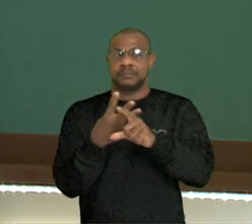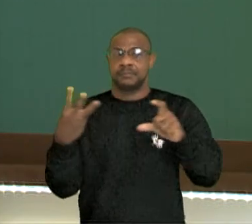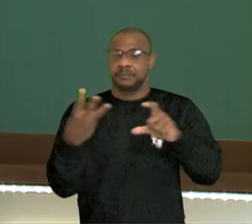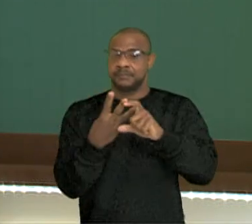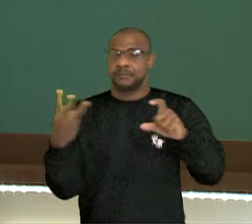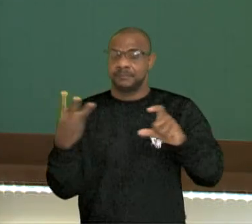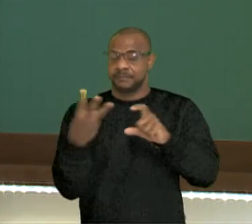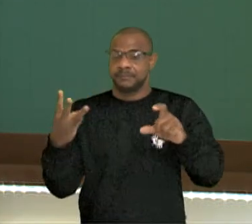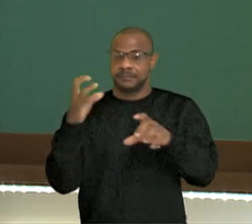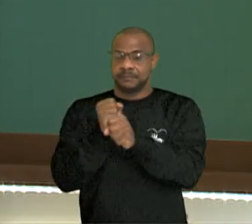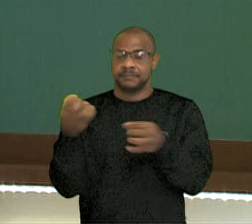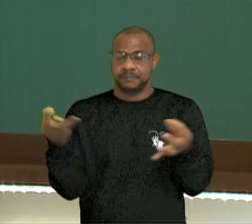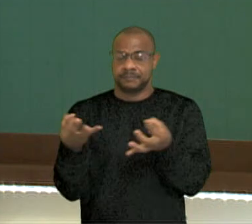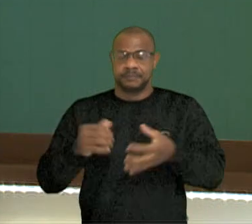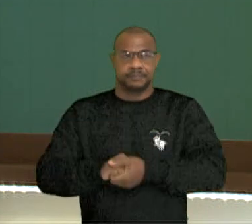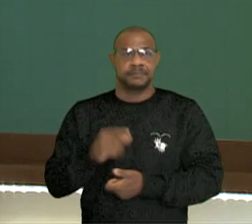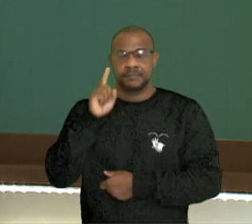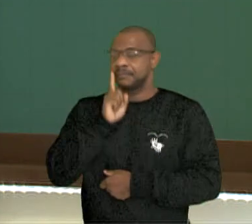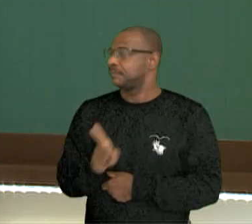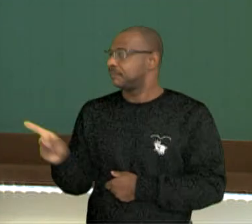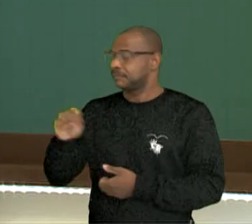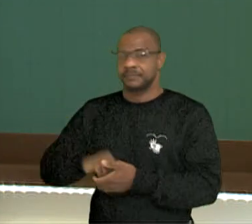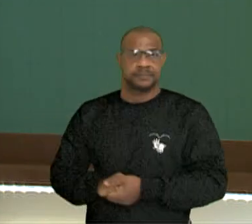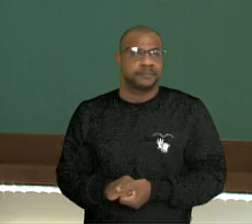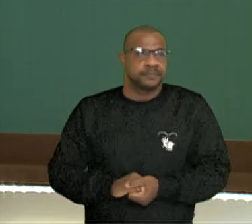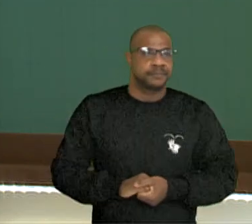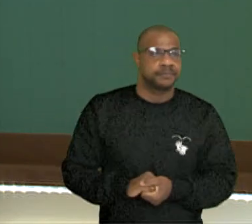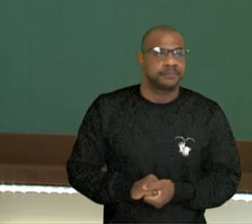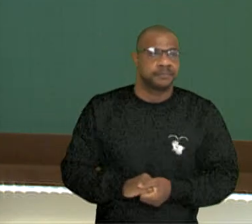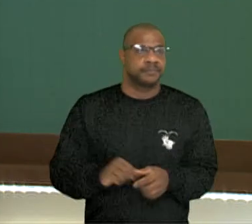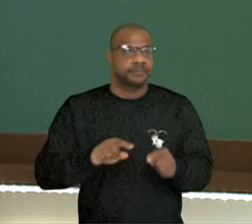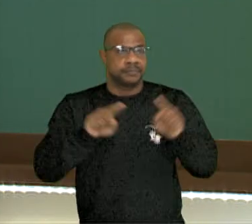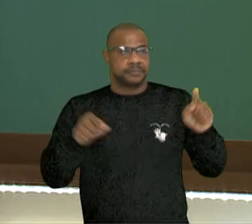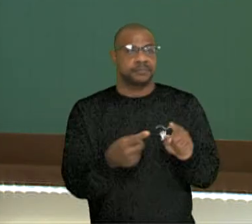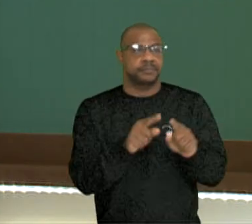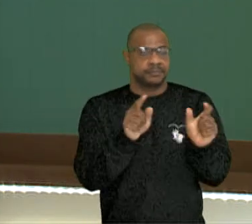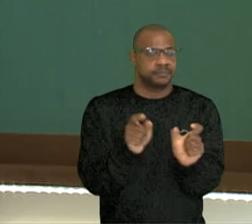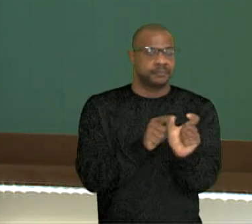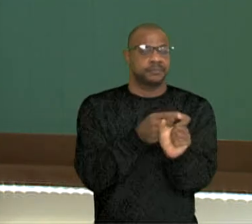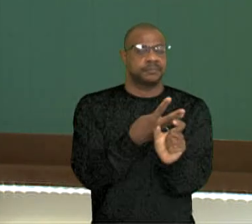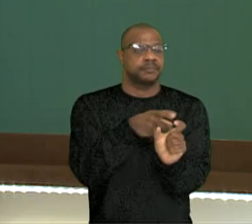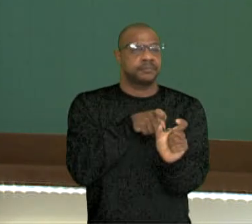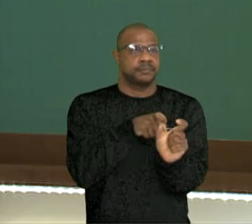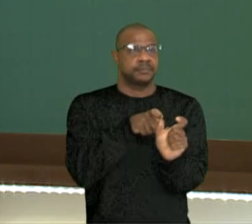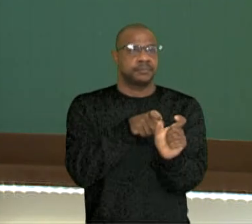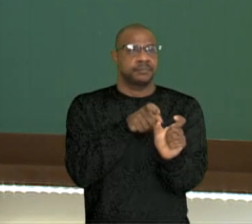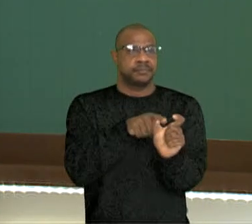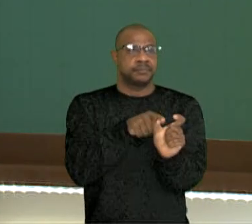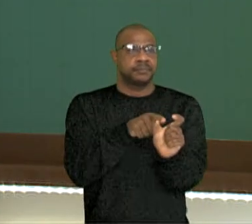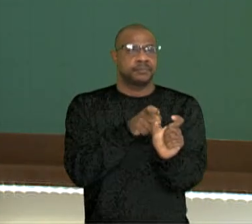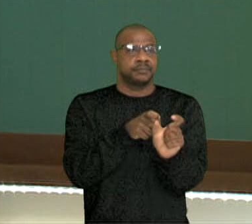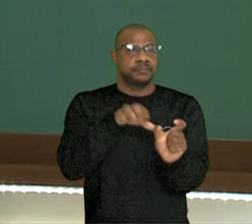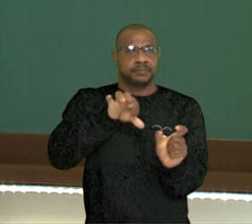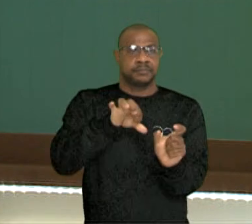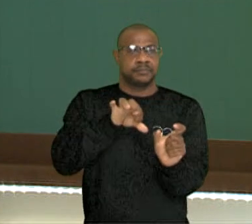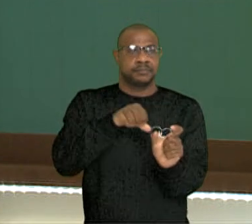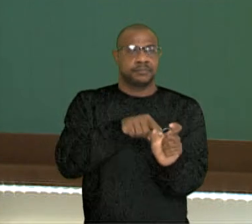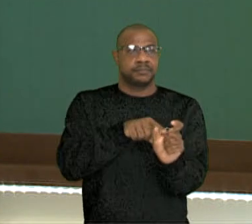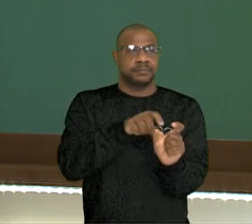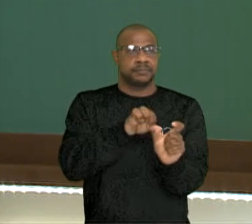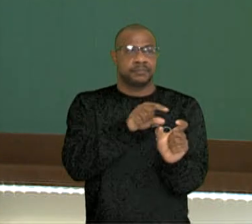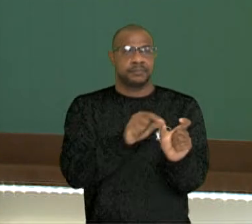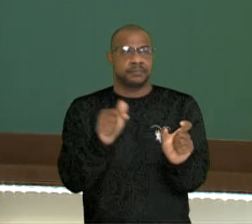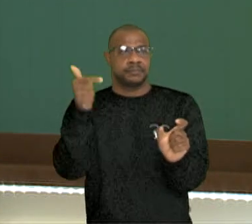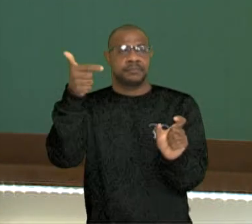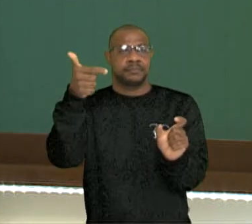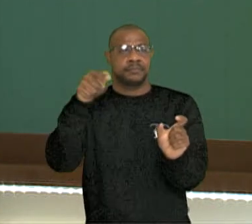aqui. Essa segunda eu dificultei um pouquinho, né? O primeiro termo é 3x, então quadrado de 3x, vai o número e a letra, ó, 9x